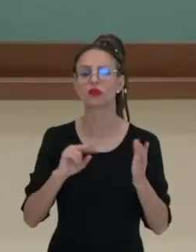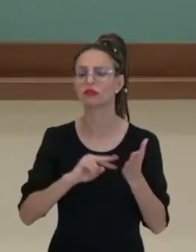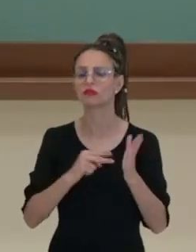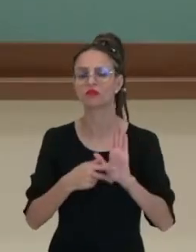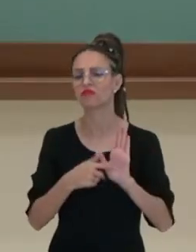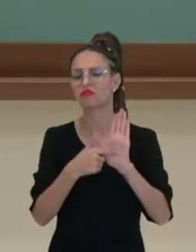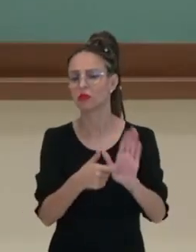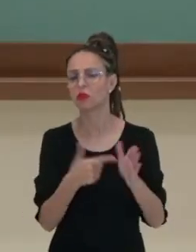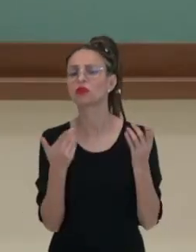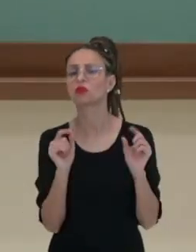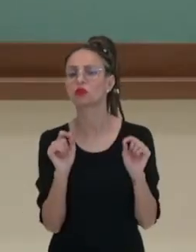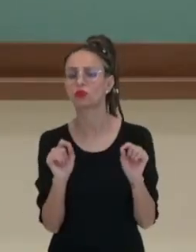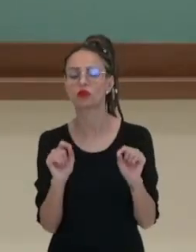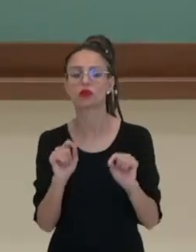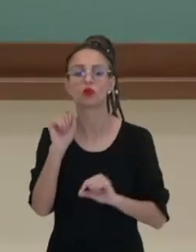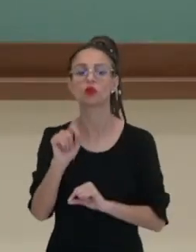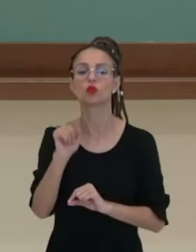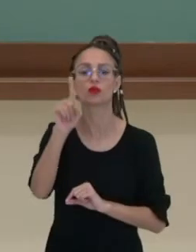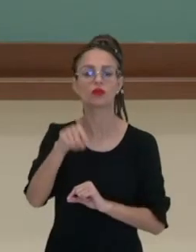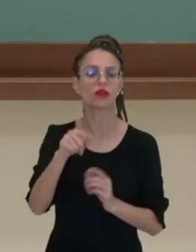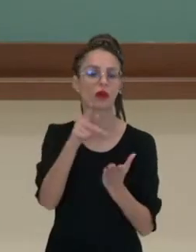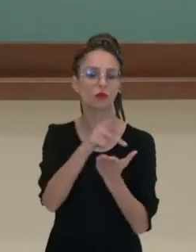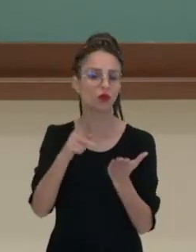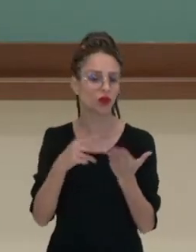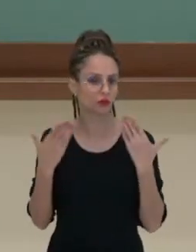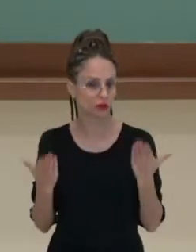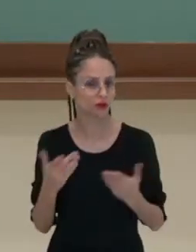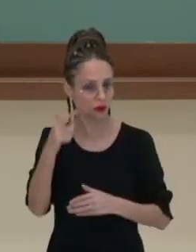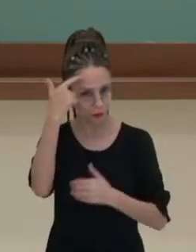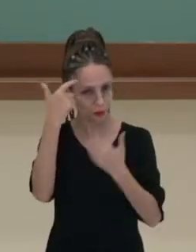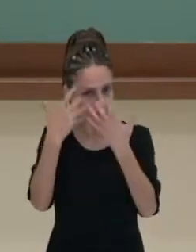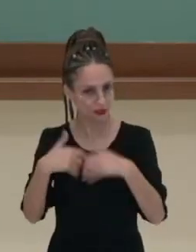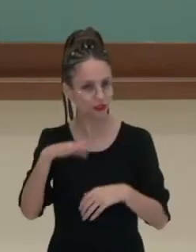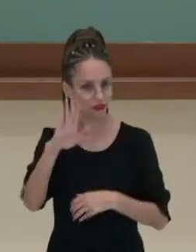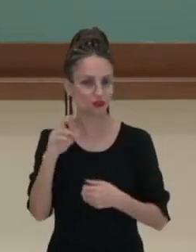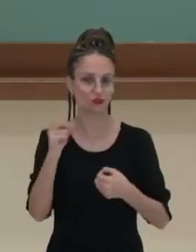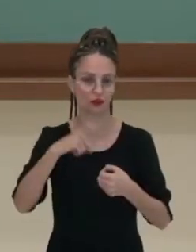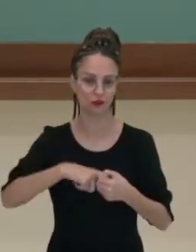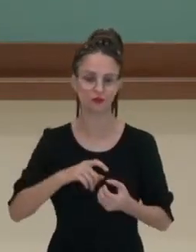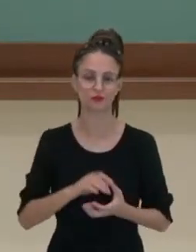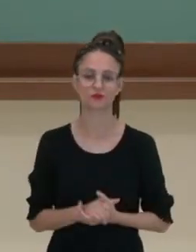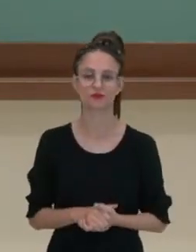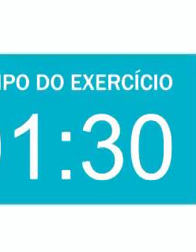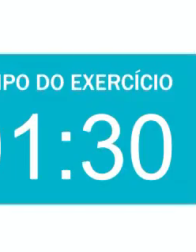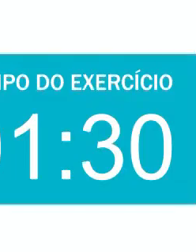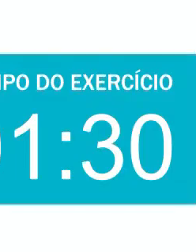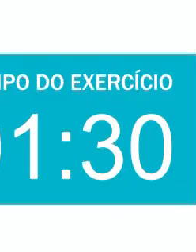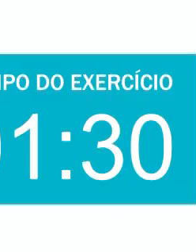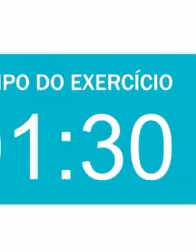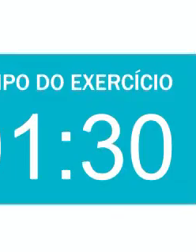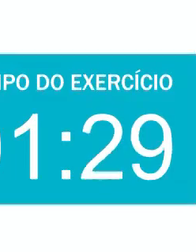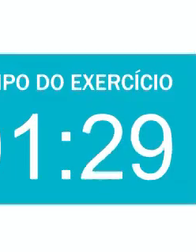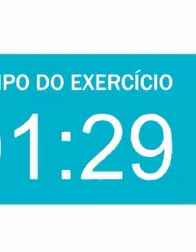revela? O que seriam os poemas? Pense um pouquinho, eu já volto.